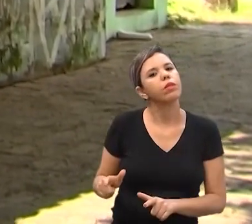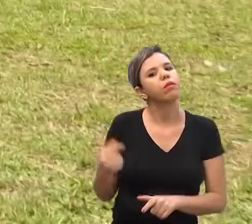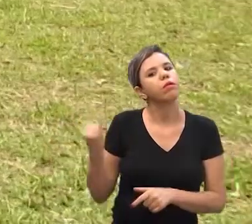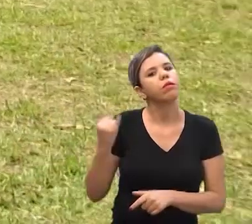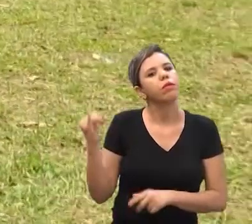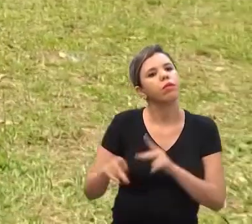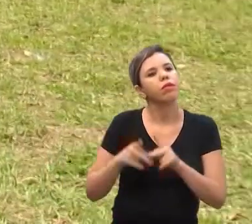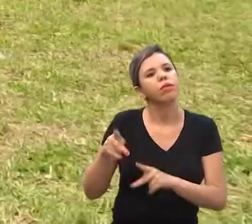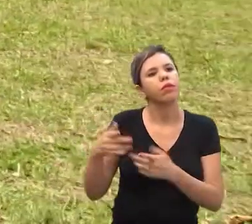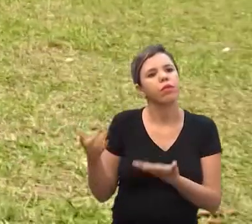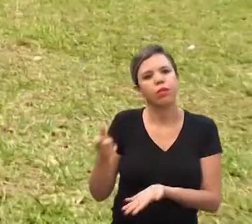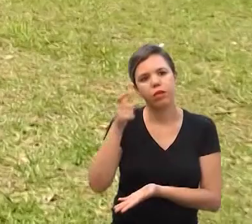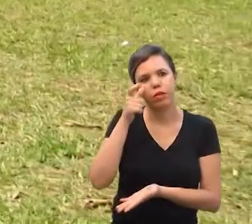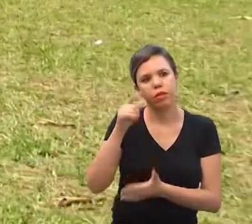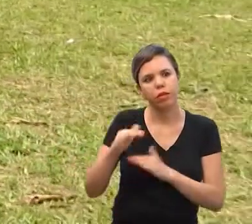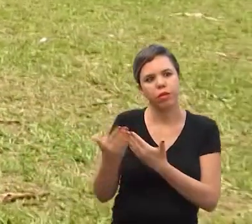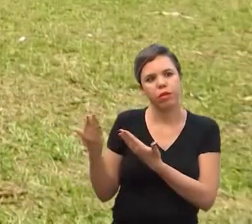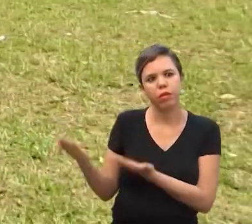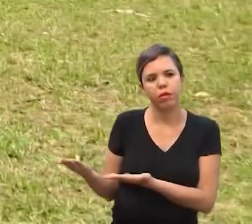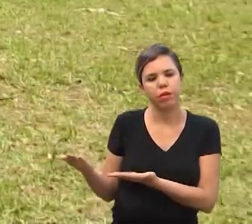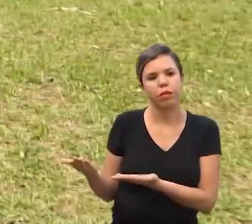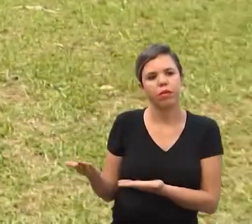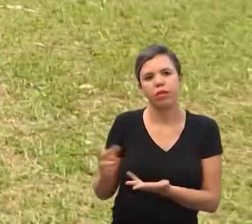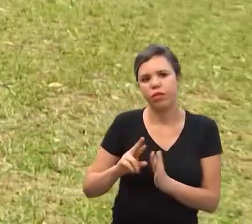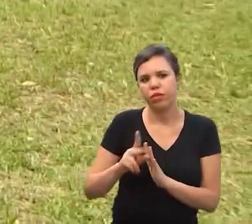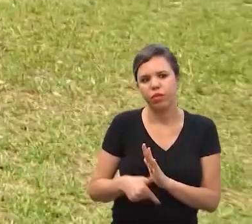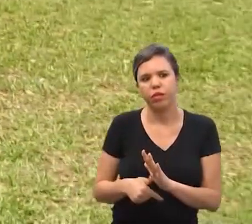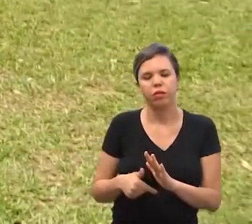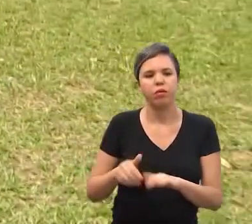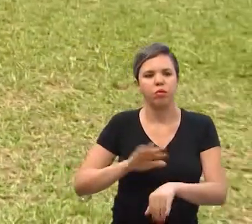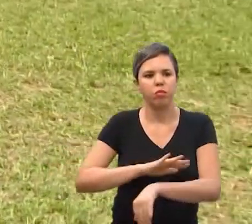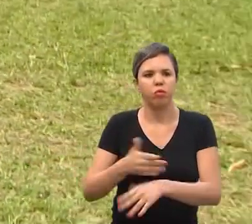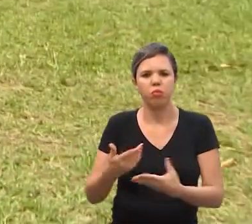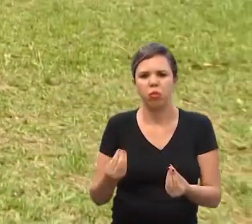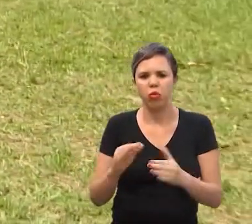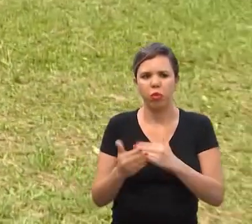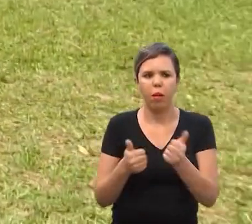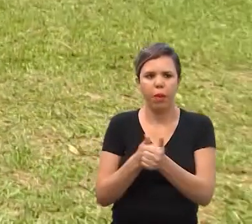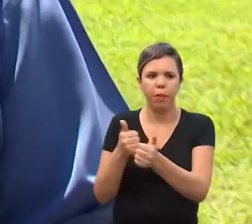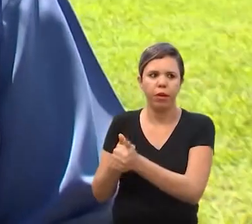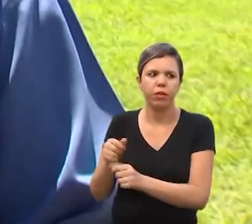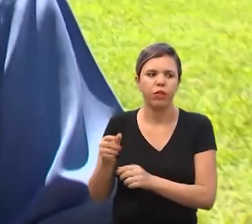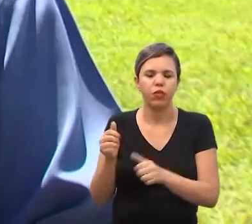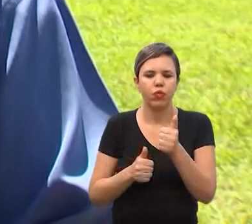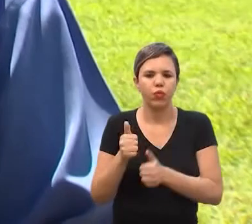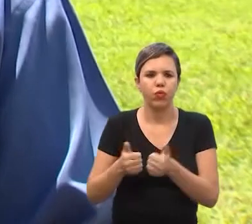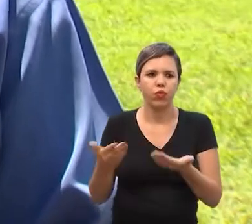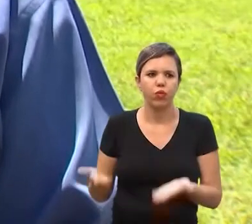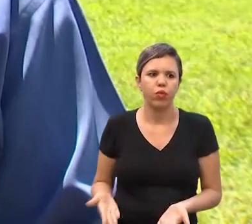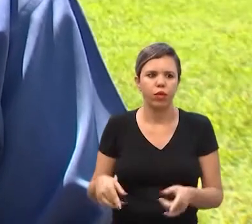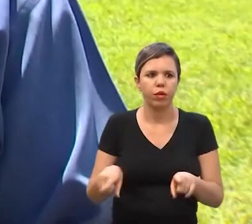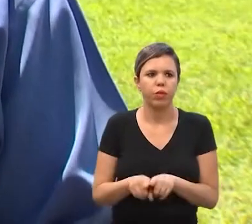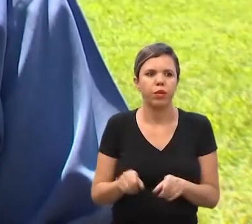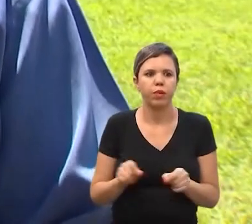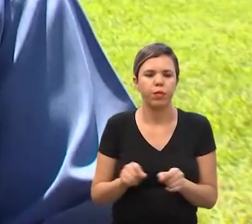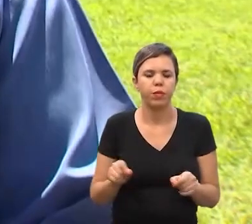muito importante para a comunidade aqui do Jardim Rossim, Princesa do Oeste, Monte Alto, Satélite Íris 4. Então, os meninos fazem o futebol aqui e